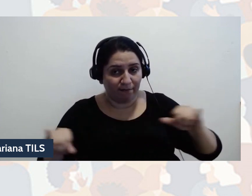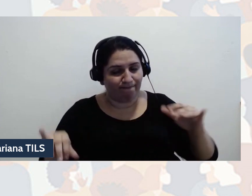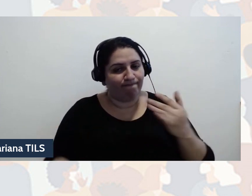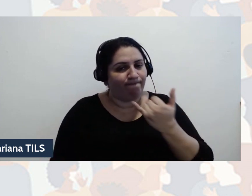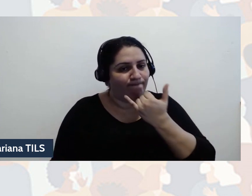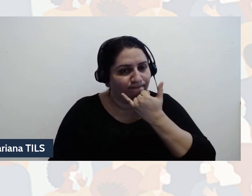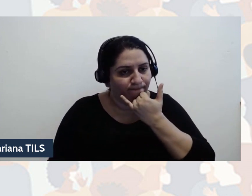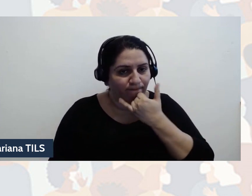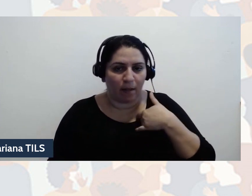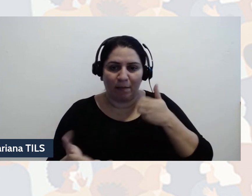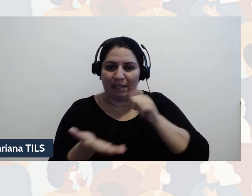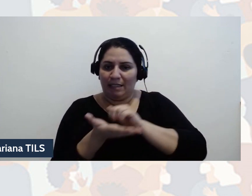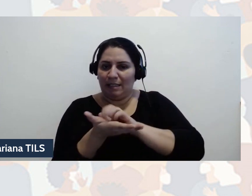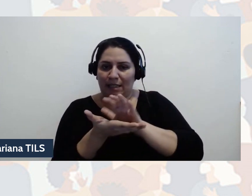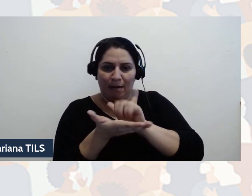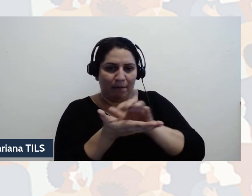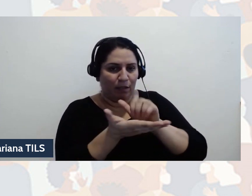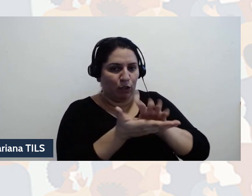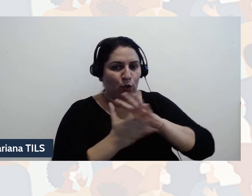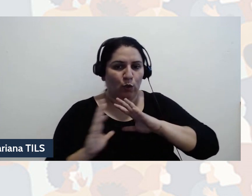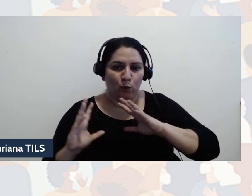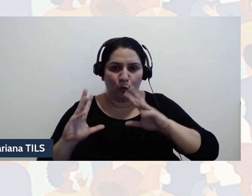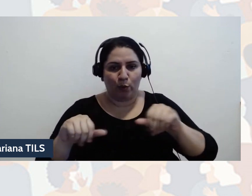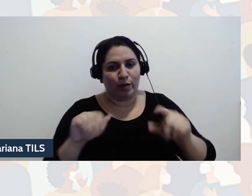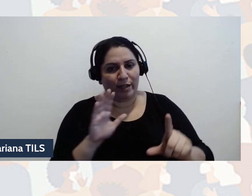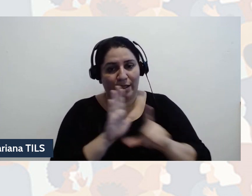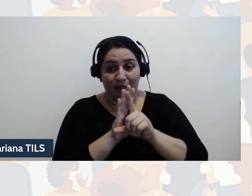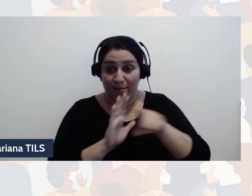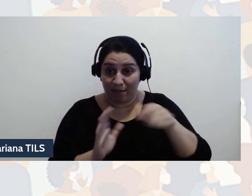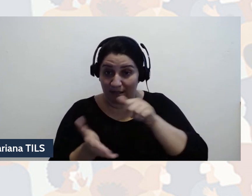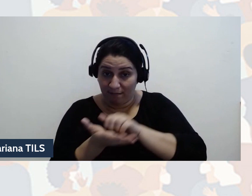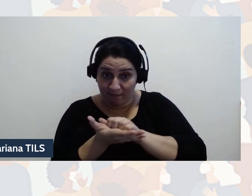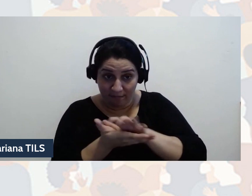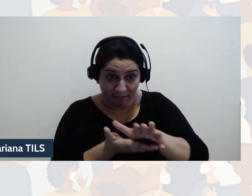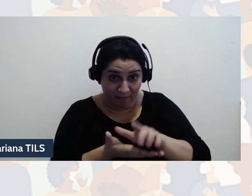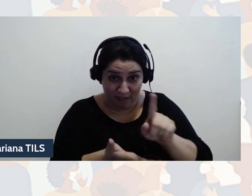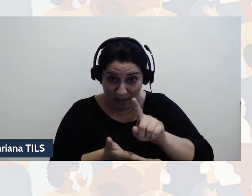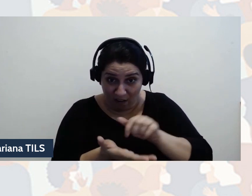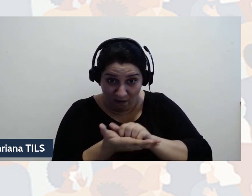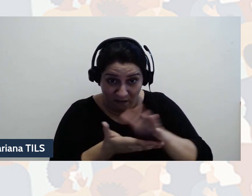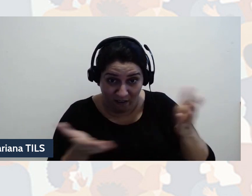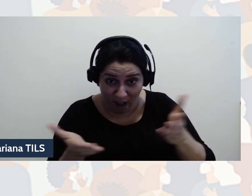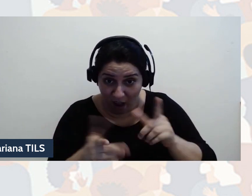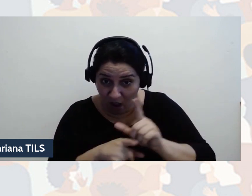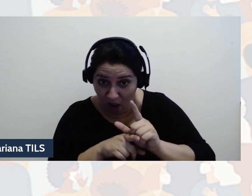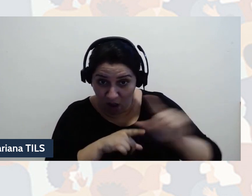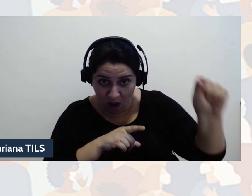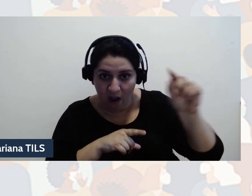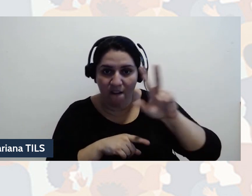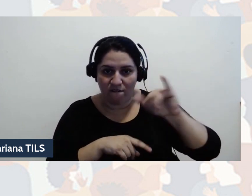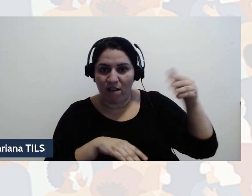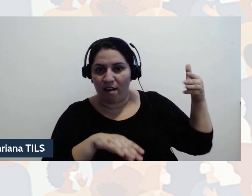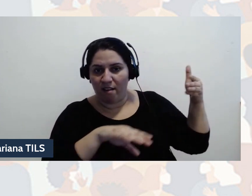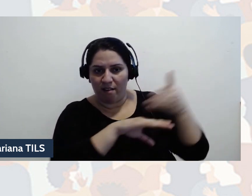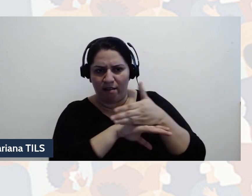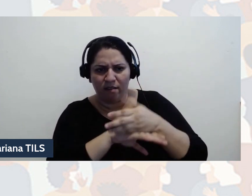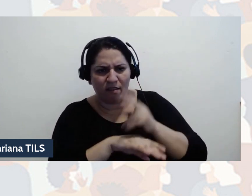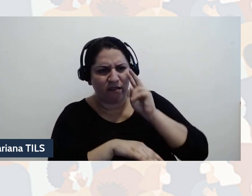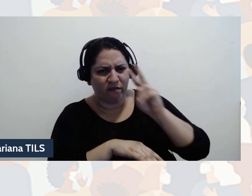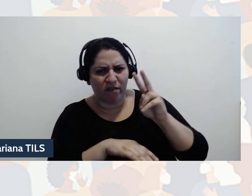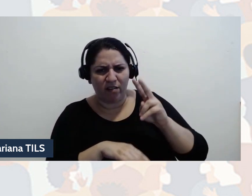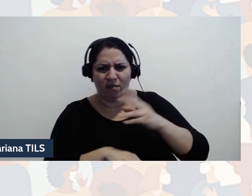mas preciso demiti-las. É a lei. Se vocês não forem embora agora, eles vão entrar. E aí elas olham para o escritório dele e veem soldados